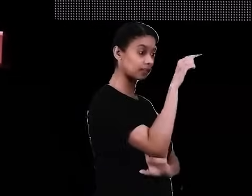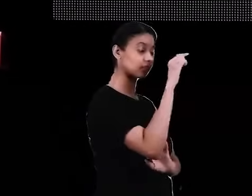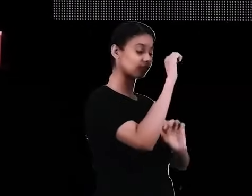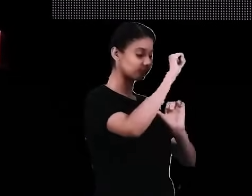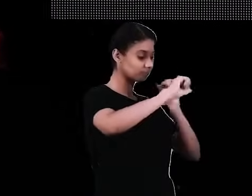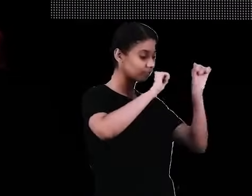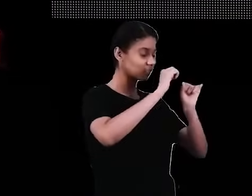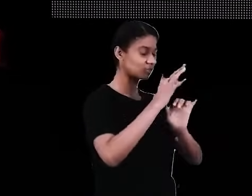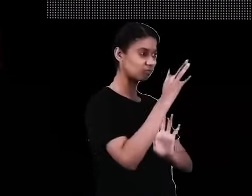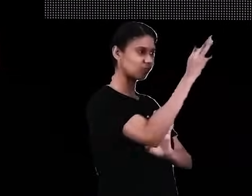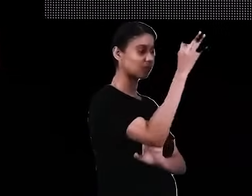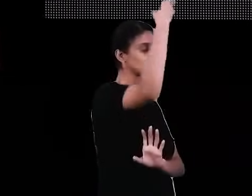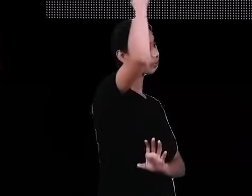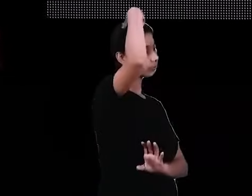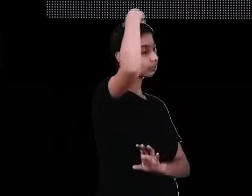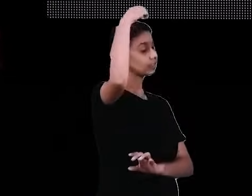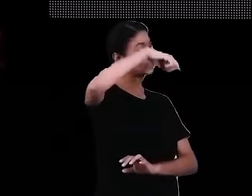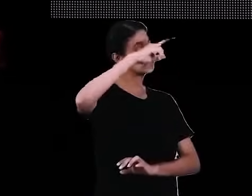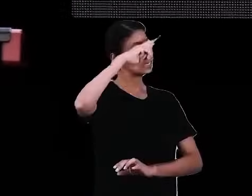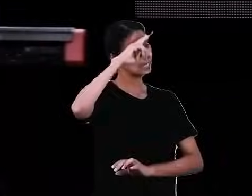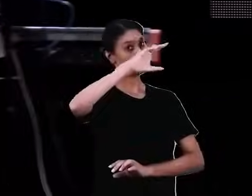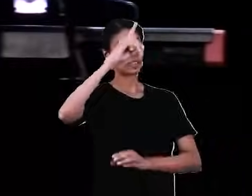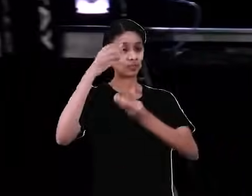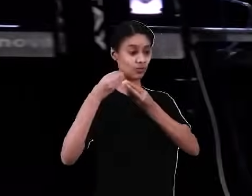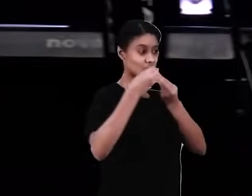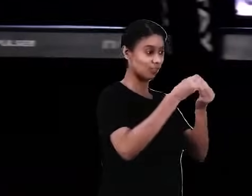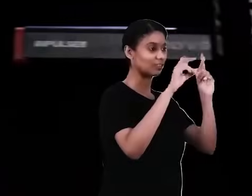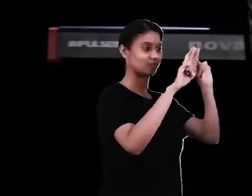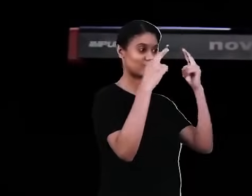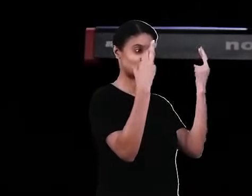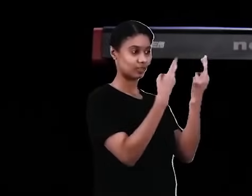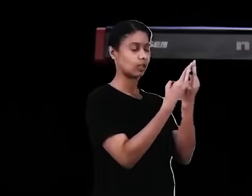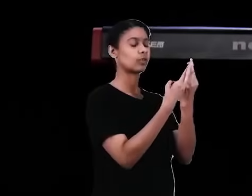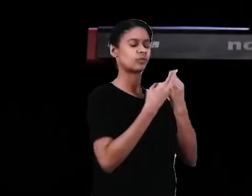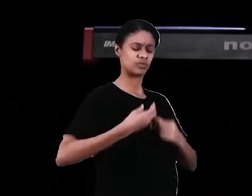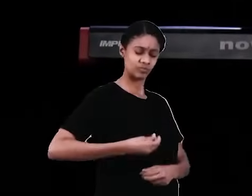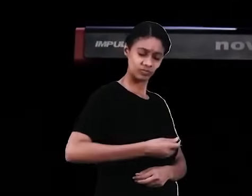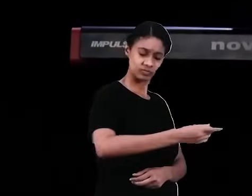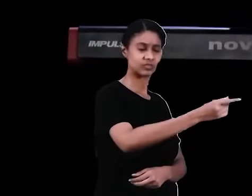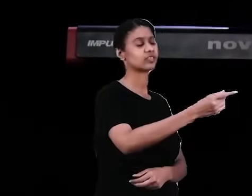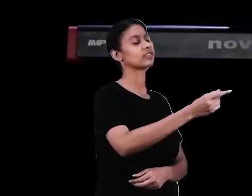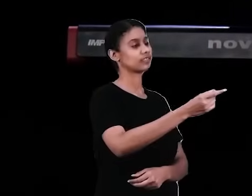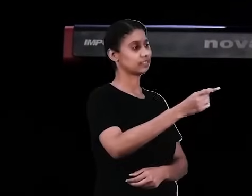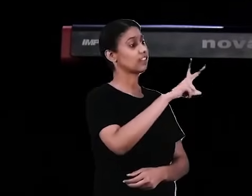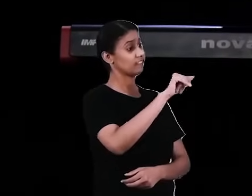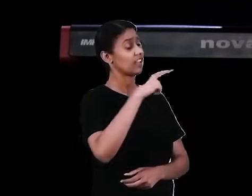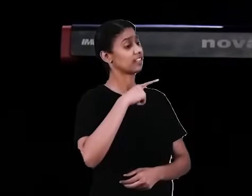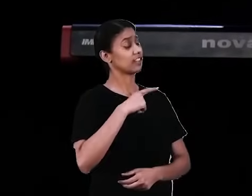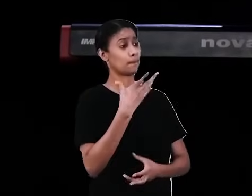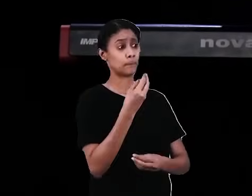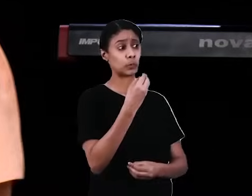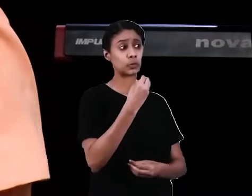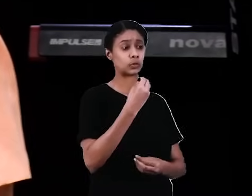rei. Davi, se lembra que Deus vai te dar um reinado longevo, que você vai reinar durante muito tempo.